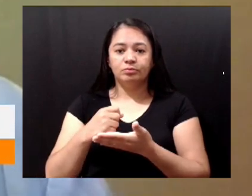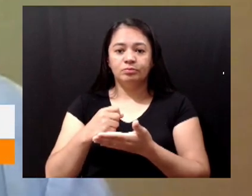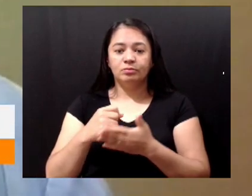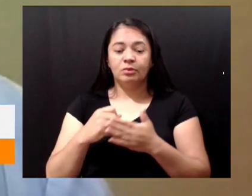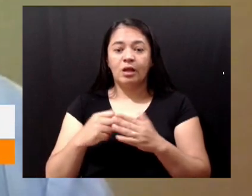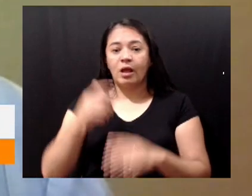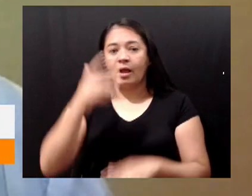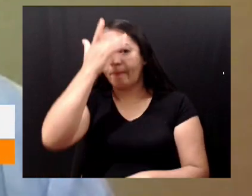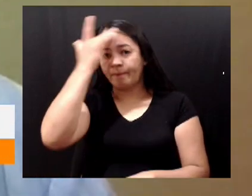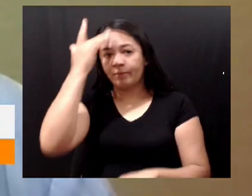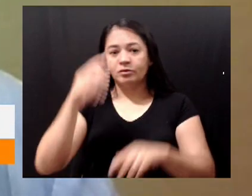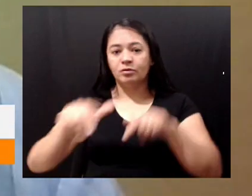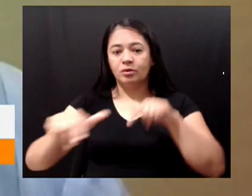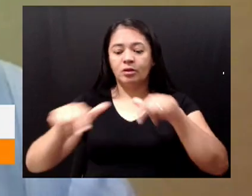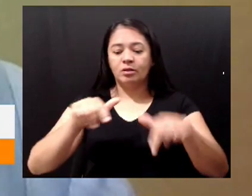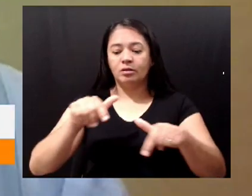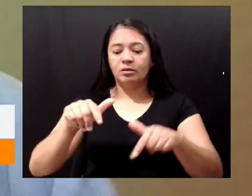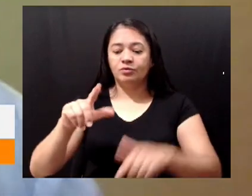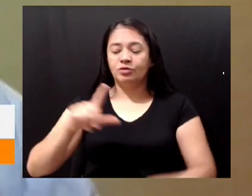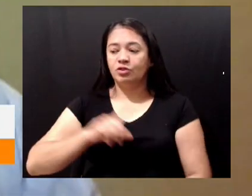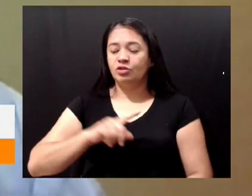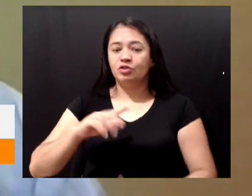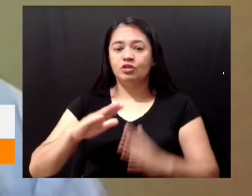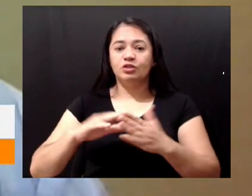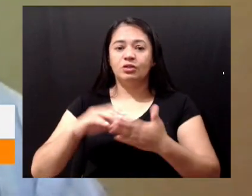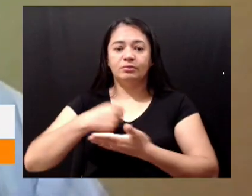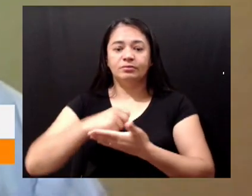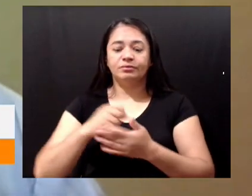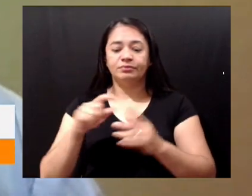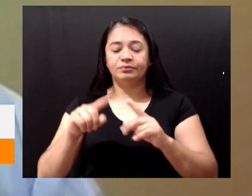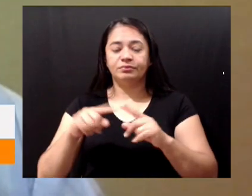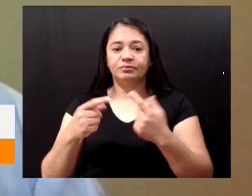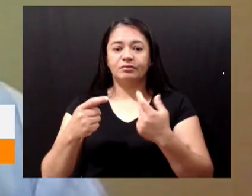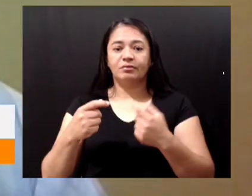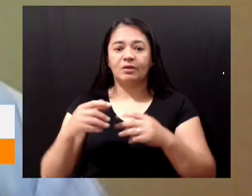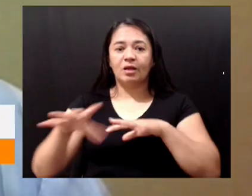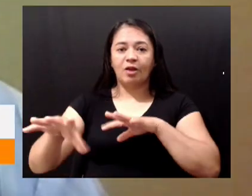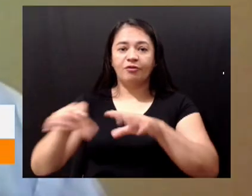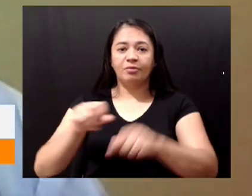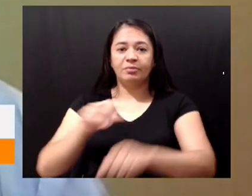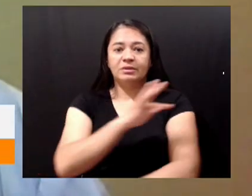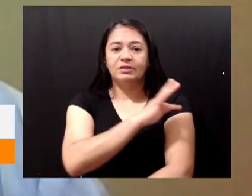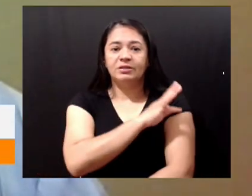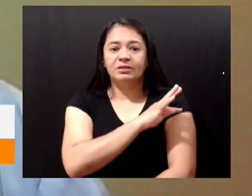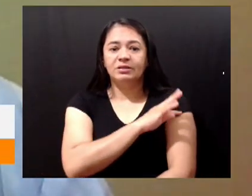tinham a sua farmácia e não necessariamente tinham uma formação técnica, né? Uma formação